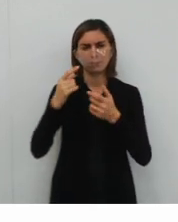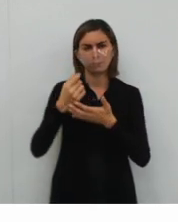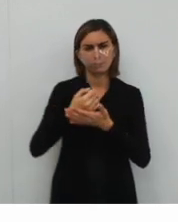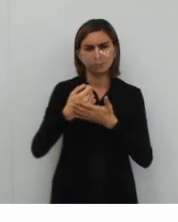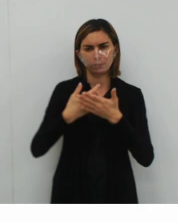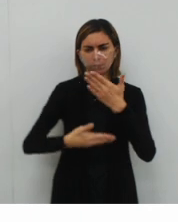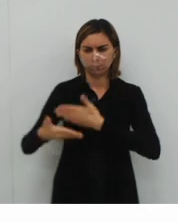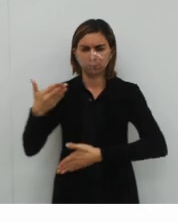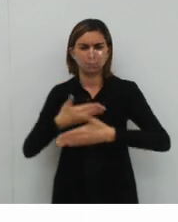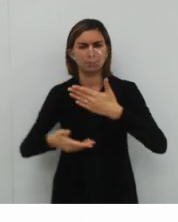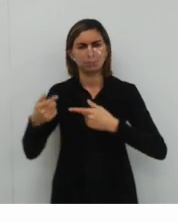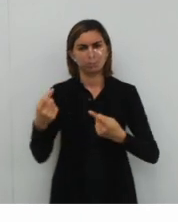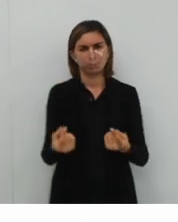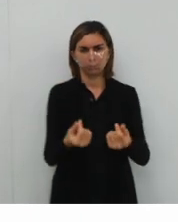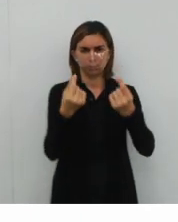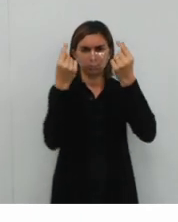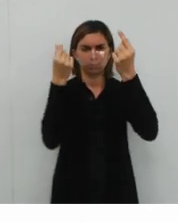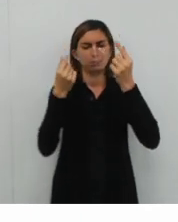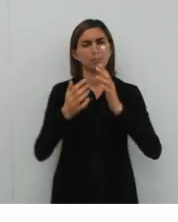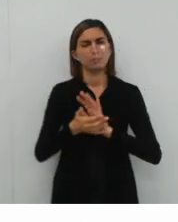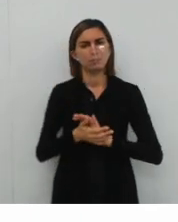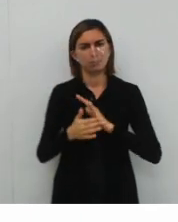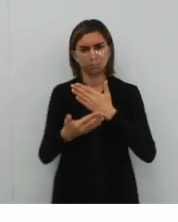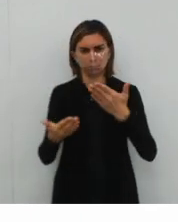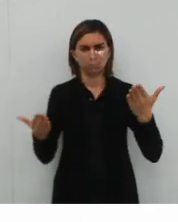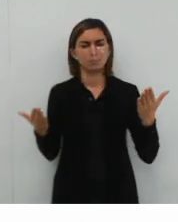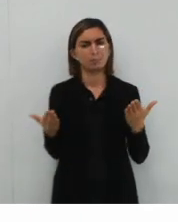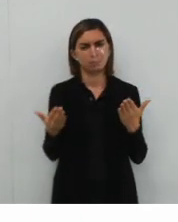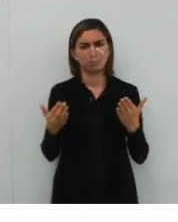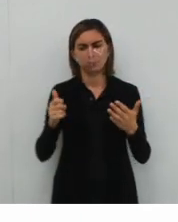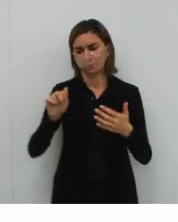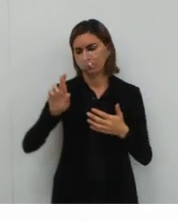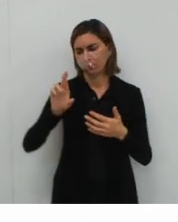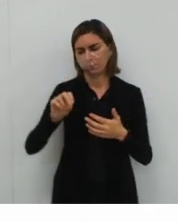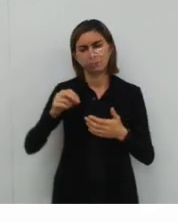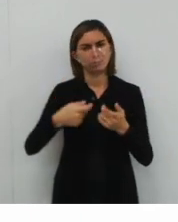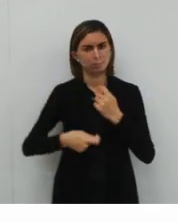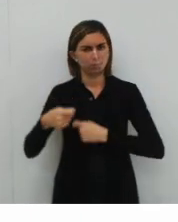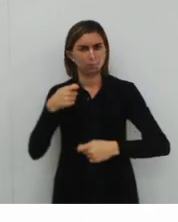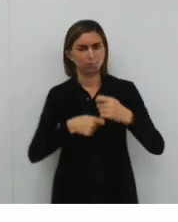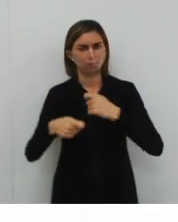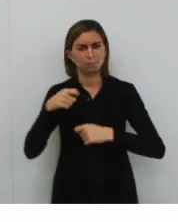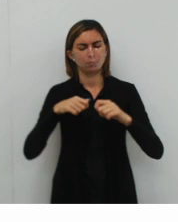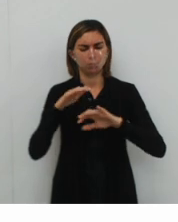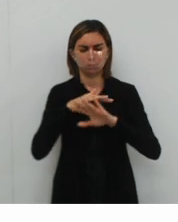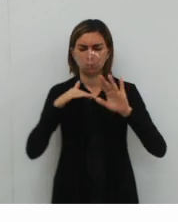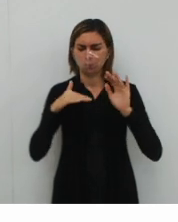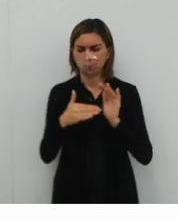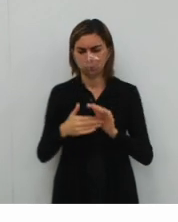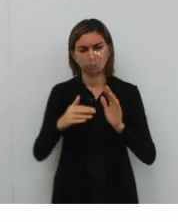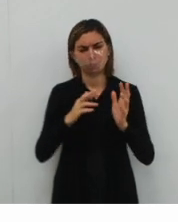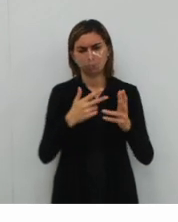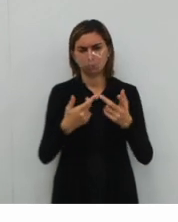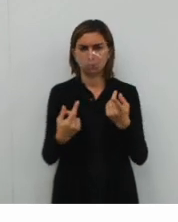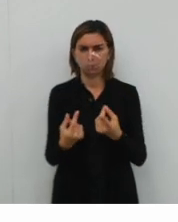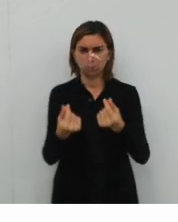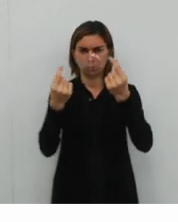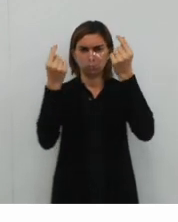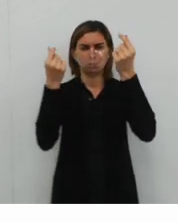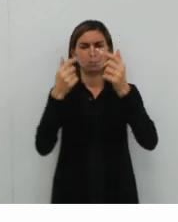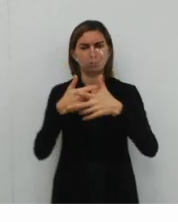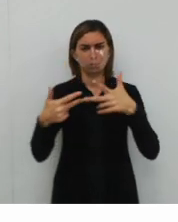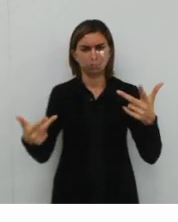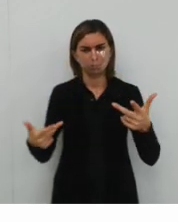as relações econômicas e financeiras. E é esse agronegócio que envolve toda essa cadeia econômica,